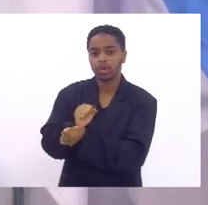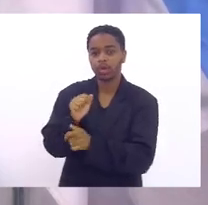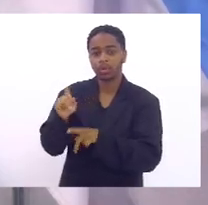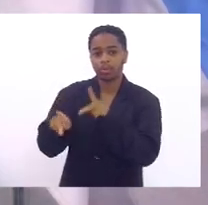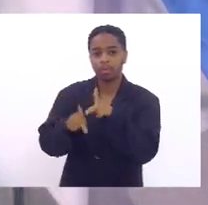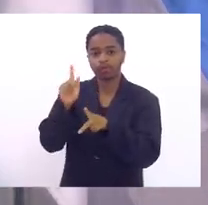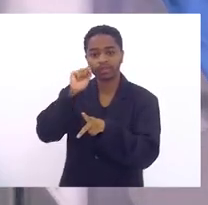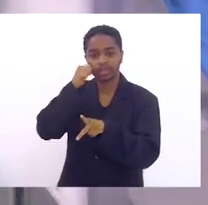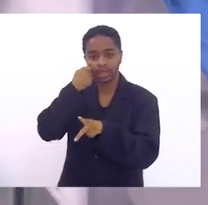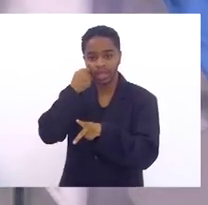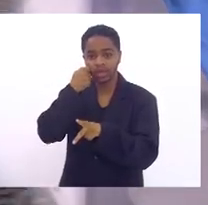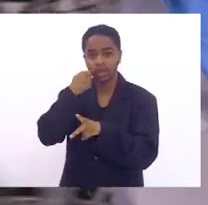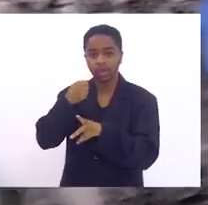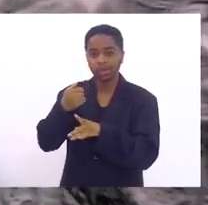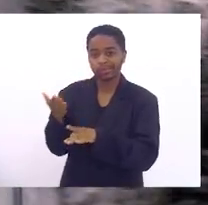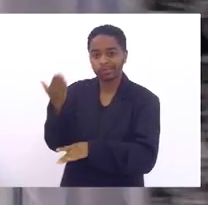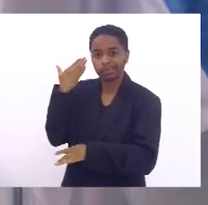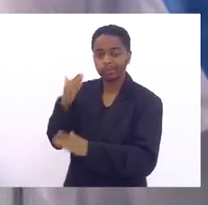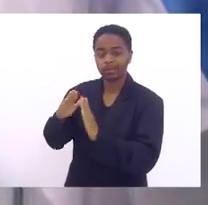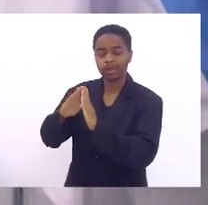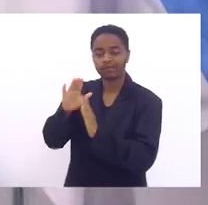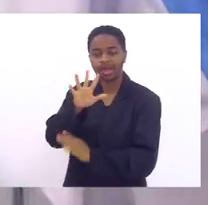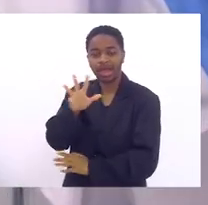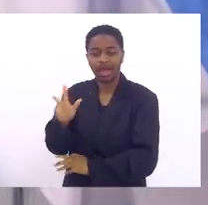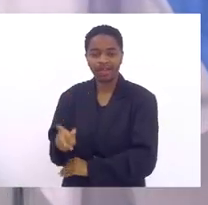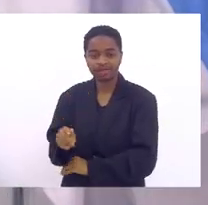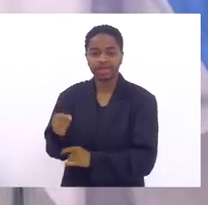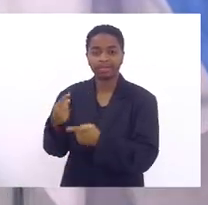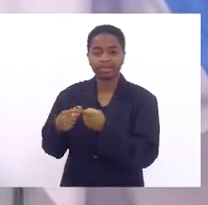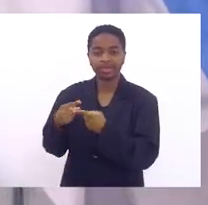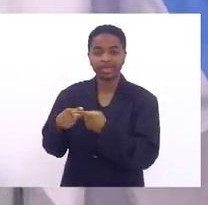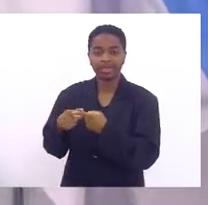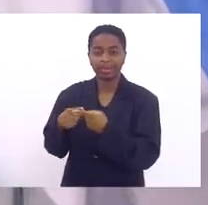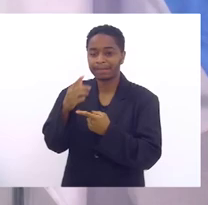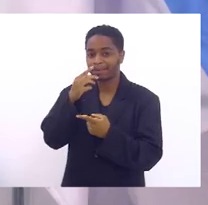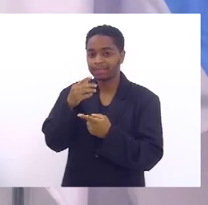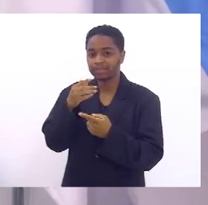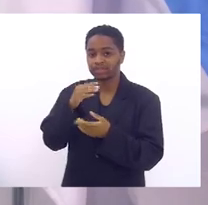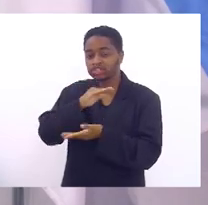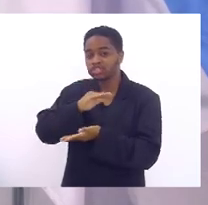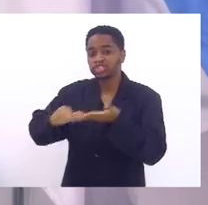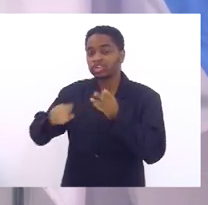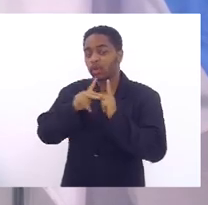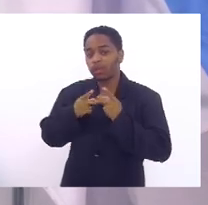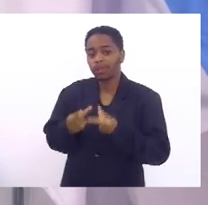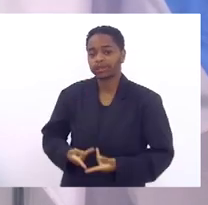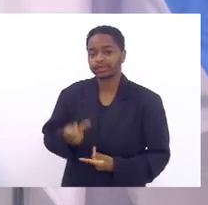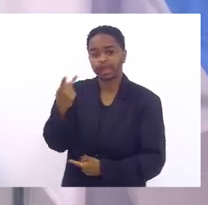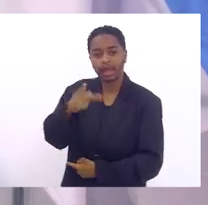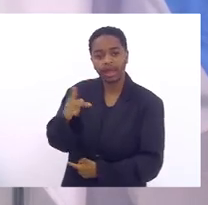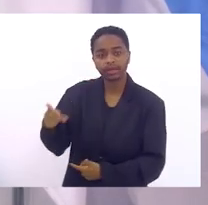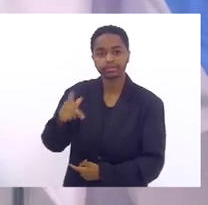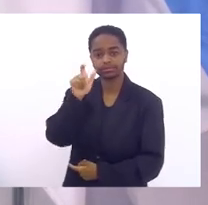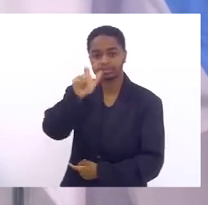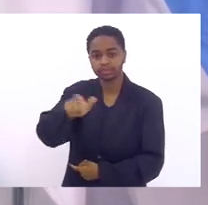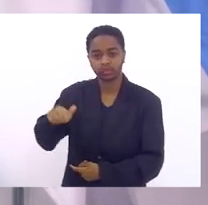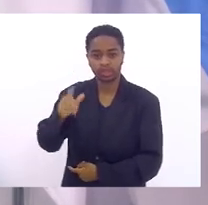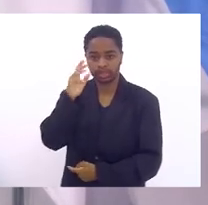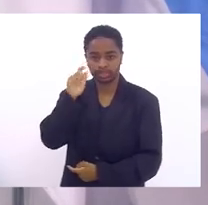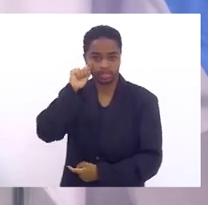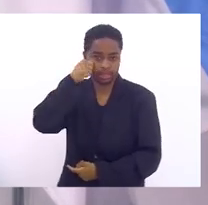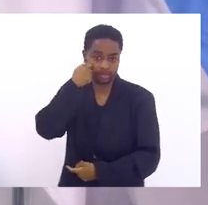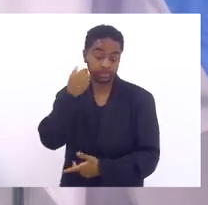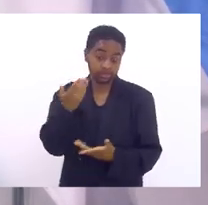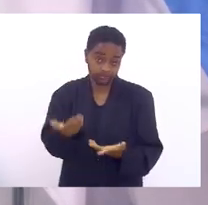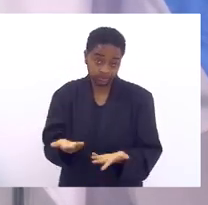África desumanizado porque não é só não ver beleza é não ver humanidade numa pessoa negra